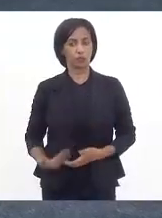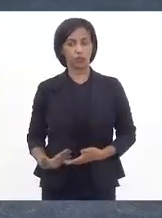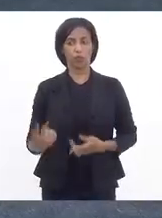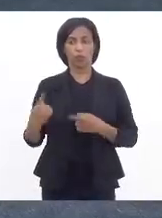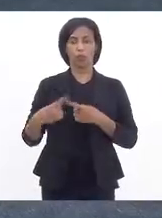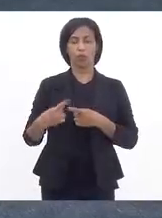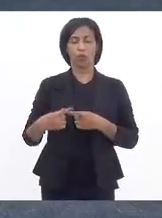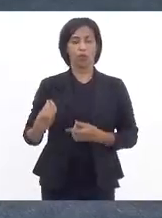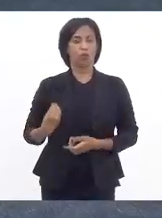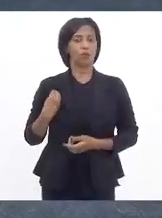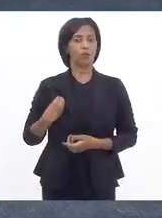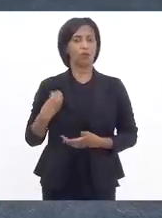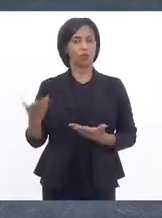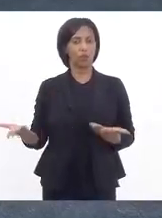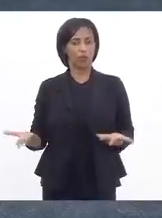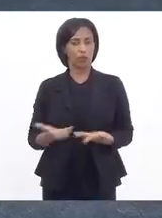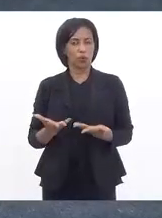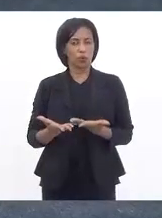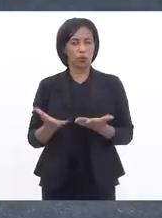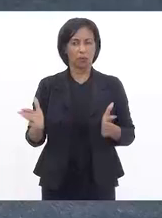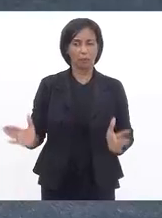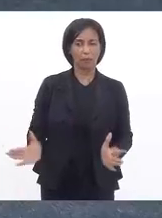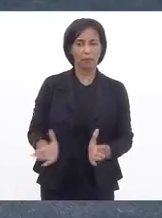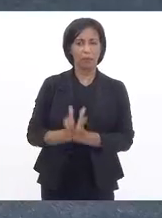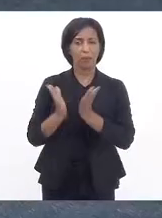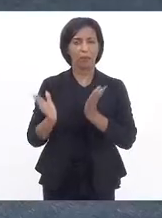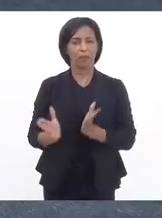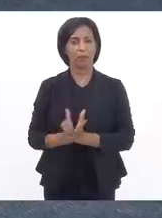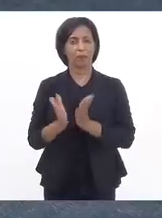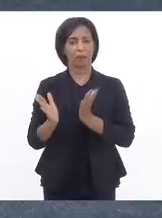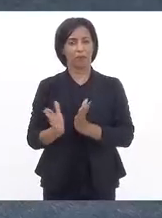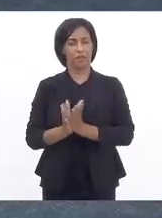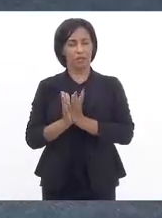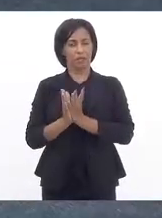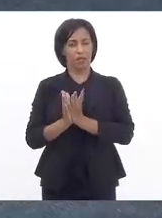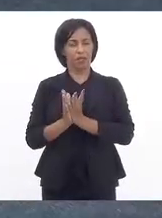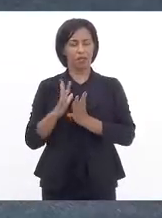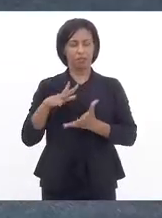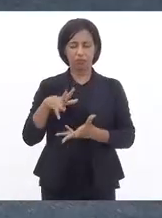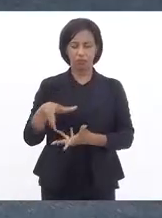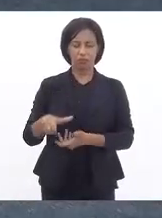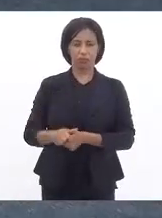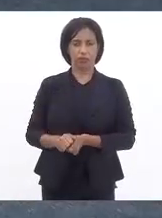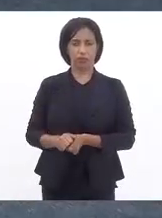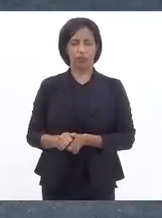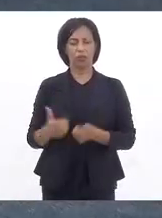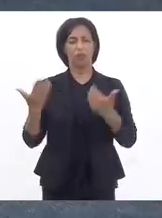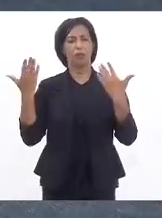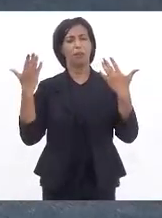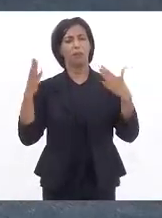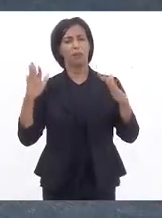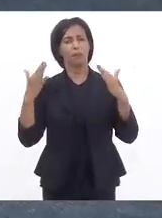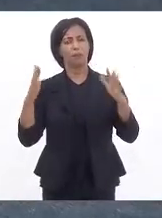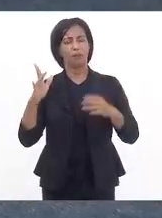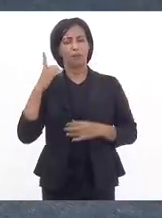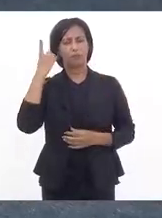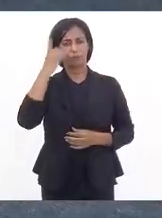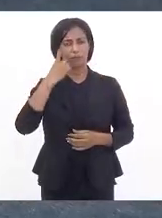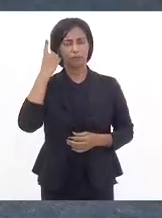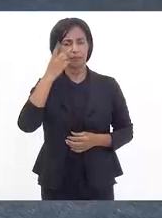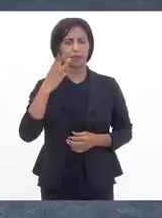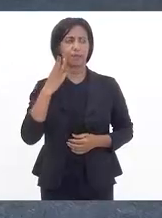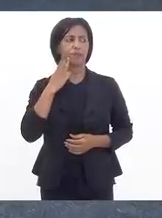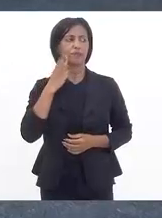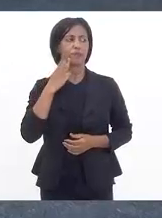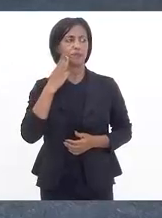porque tão vivendo hoje numa miséria né numa miséria de mundo tão Parabéns deputado waldeck